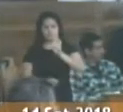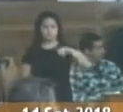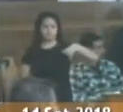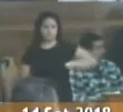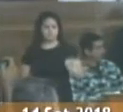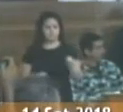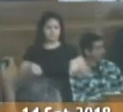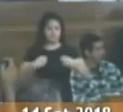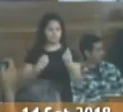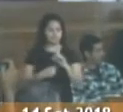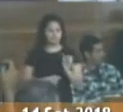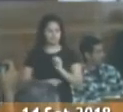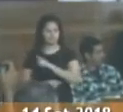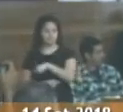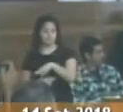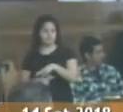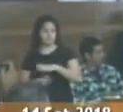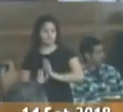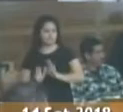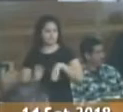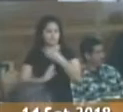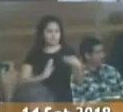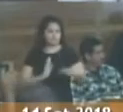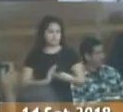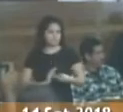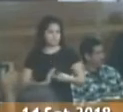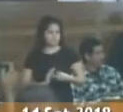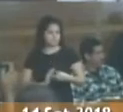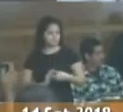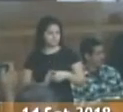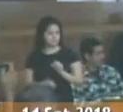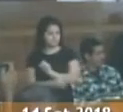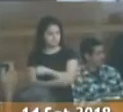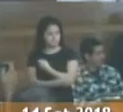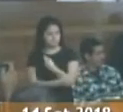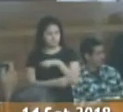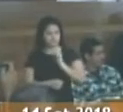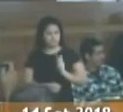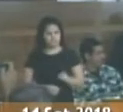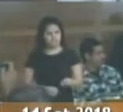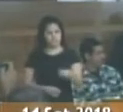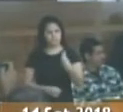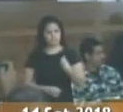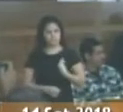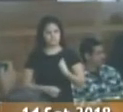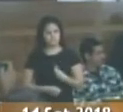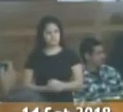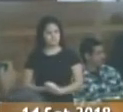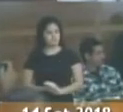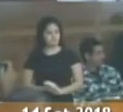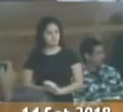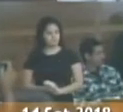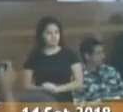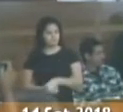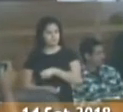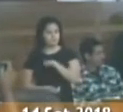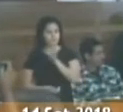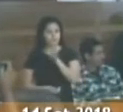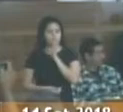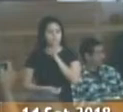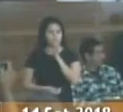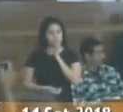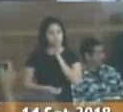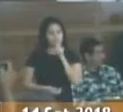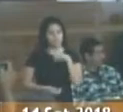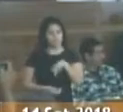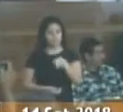luta deles, não só por eles, mas por todos, de todos os demais quilombos, eles estão sempre lá presentes, em todos que podem, são reconhecidos. E